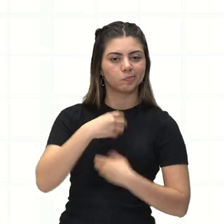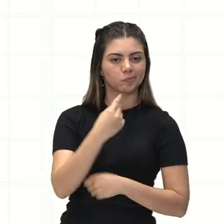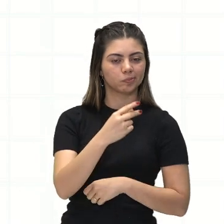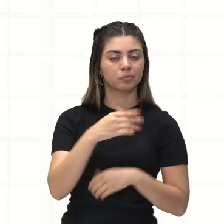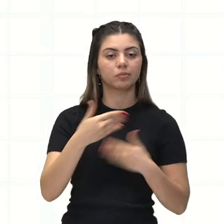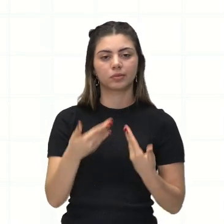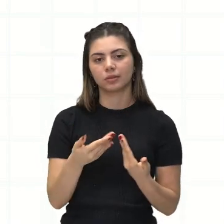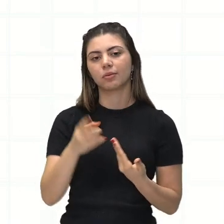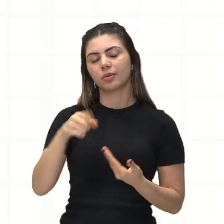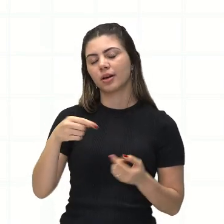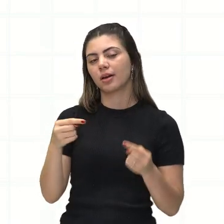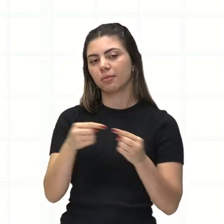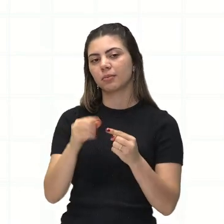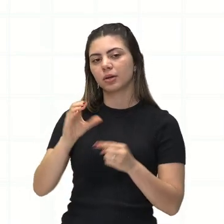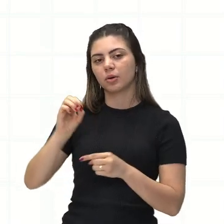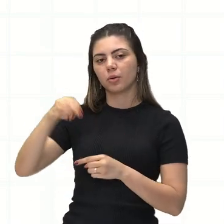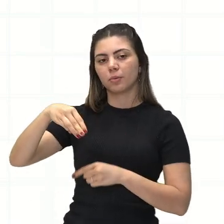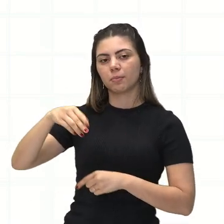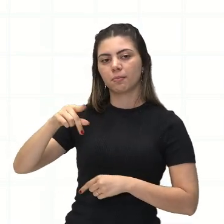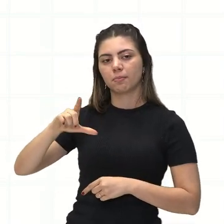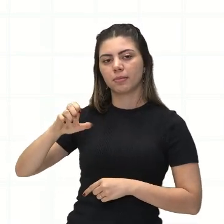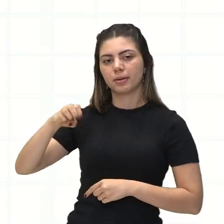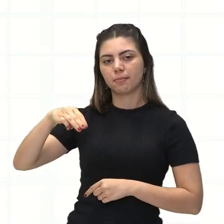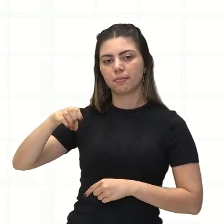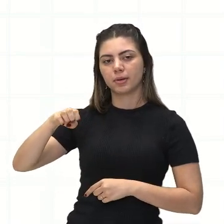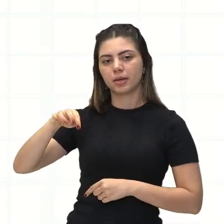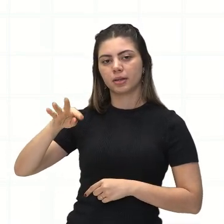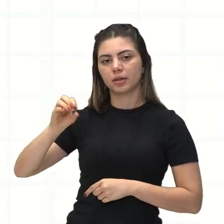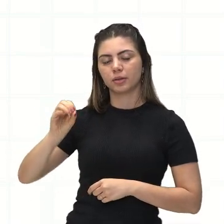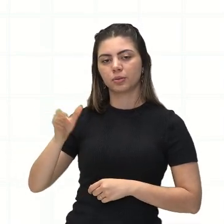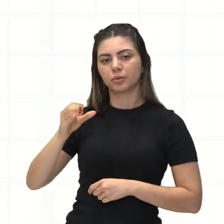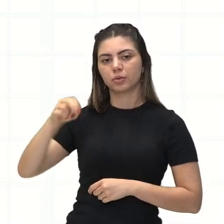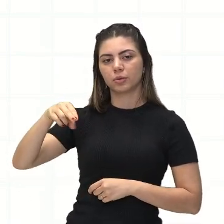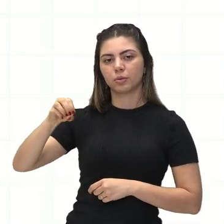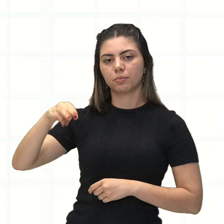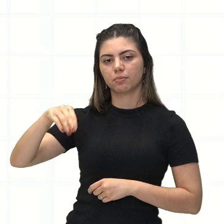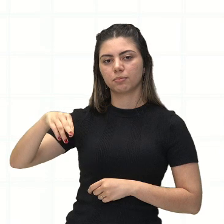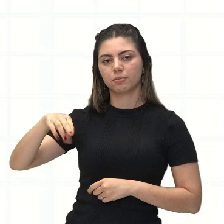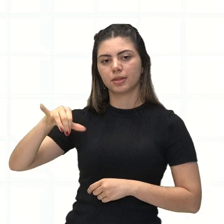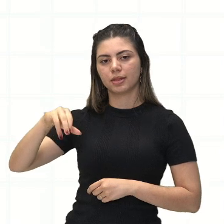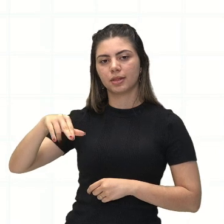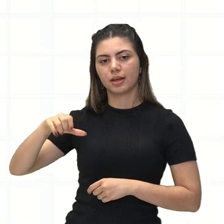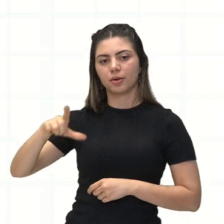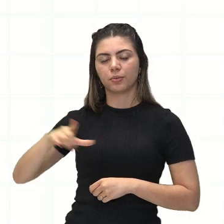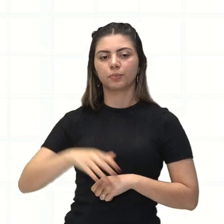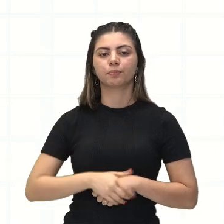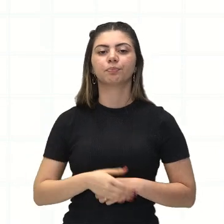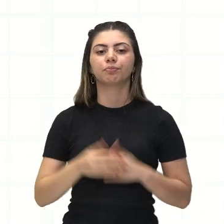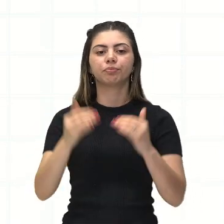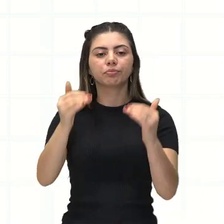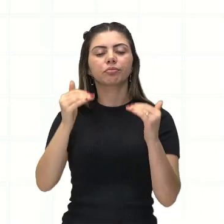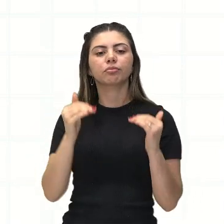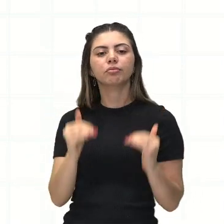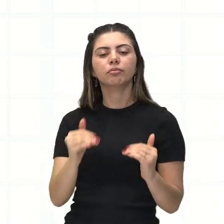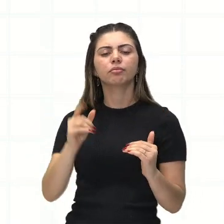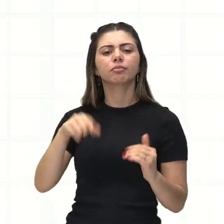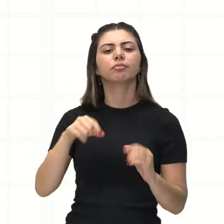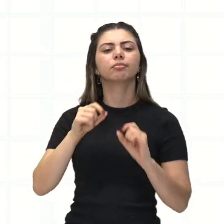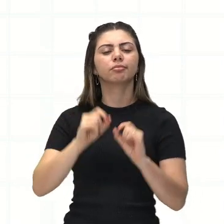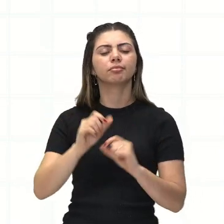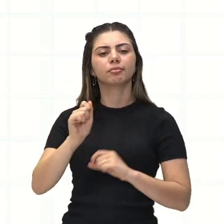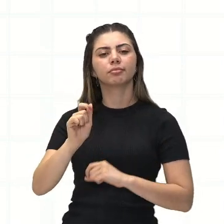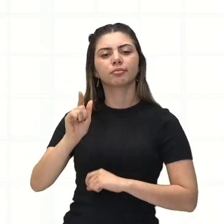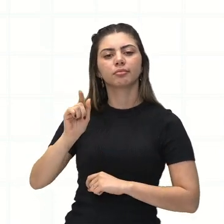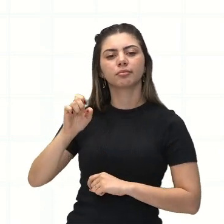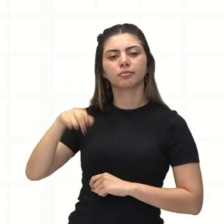do complemento nominal. O agente da passiva indica quem pratica a ação expressa pelo